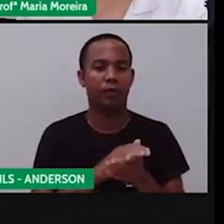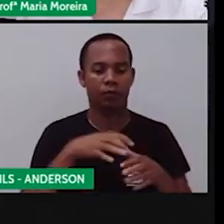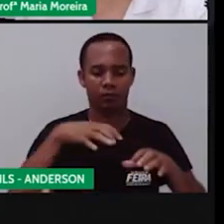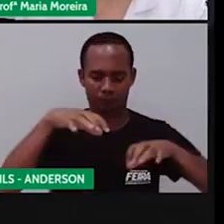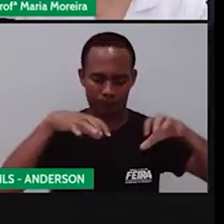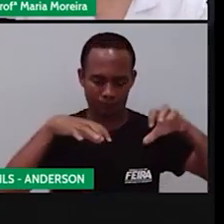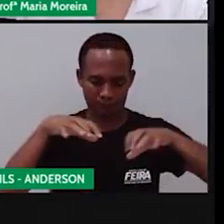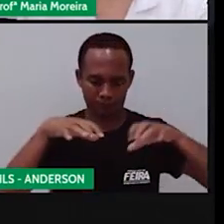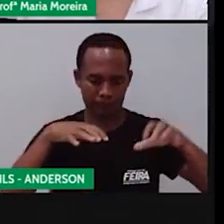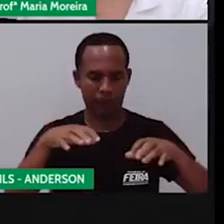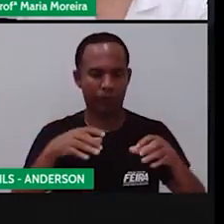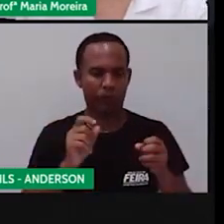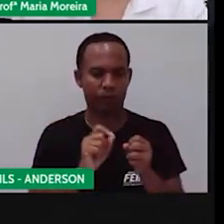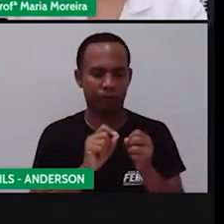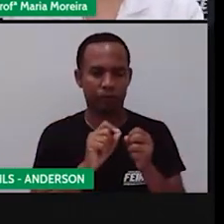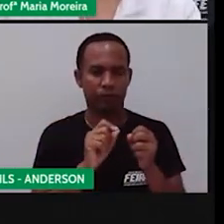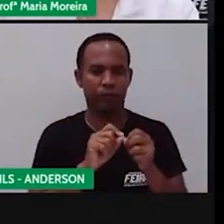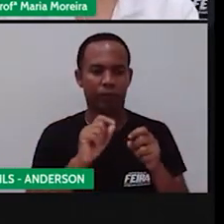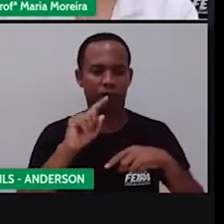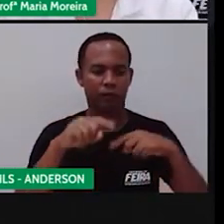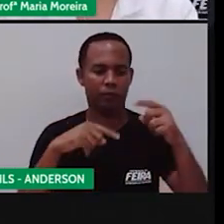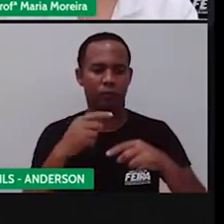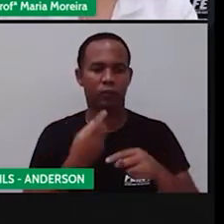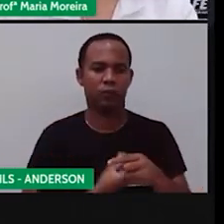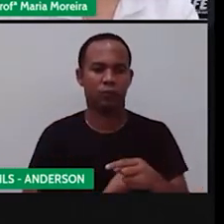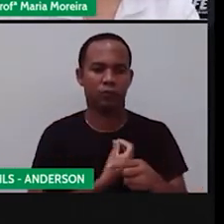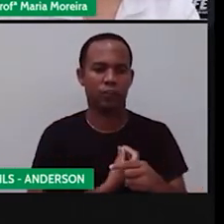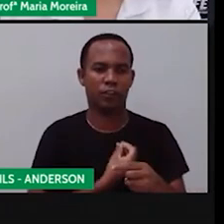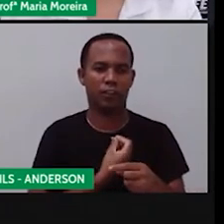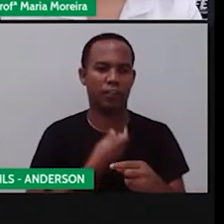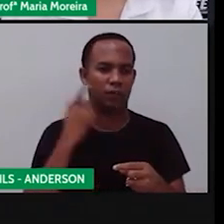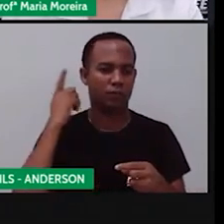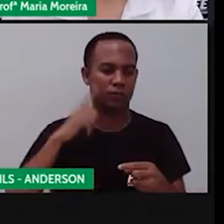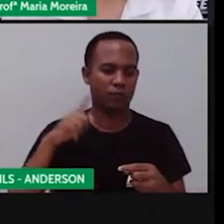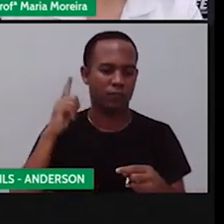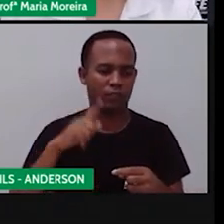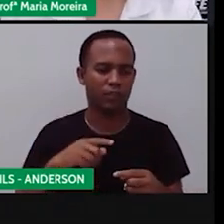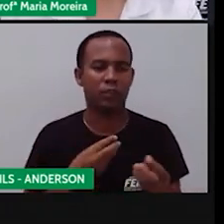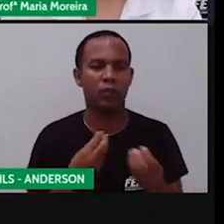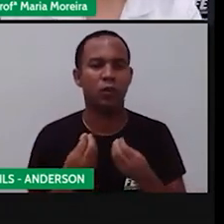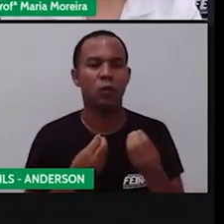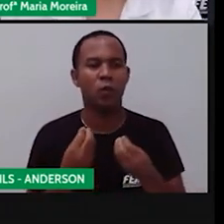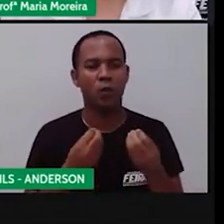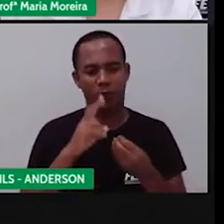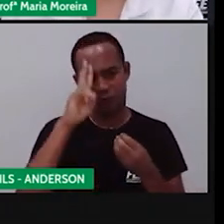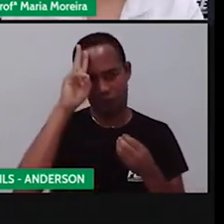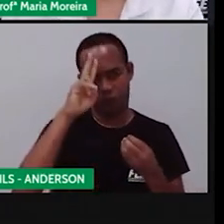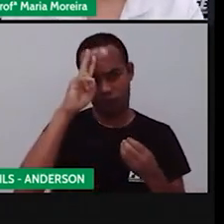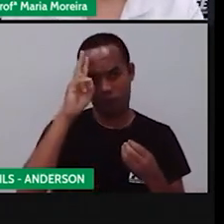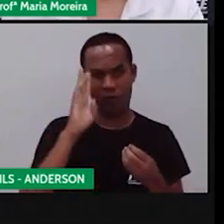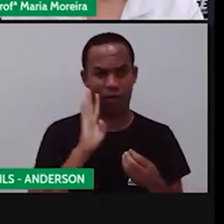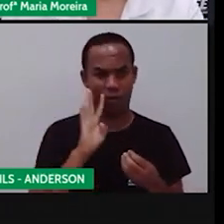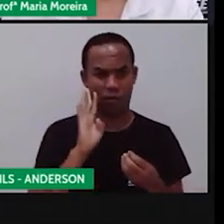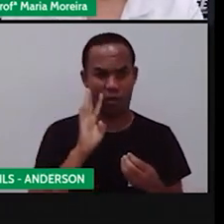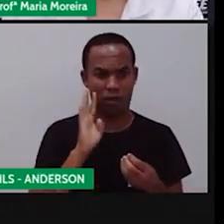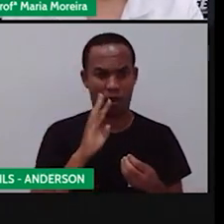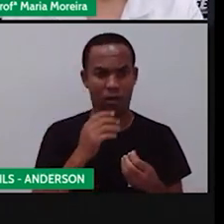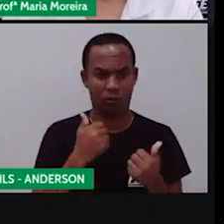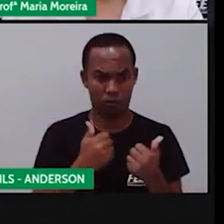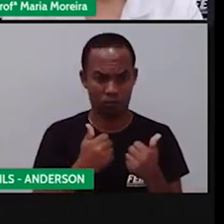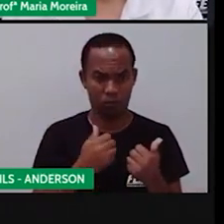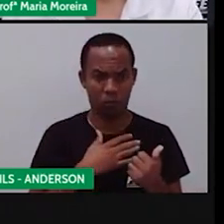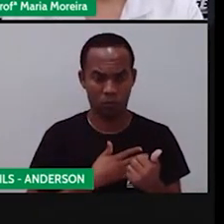de madeira, e aí ele ganha vida depois. E vocês acharam o quê da história de Pinóquio? Vamos lá?